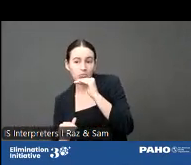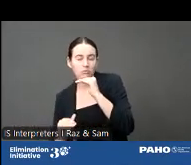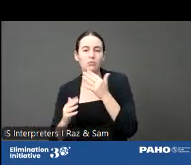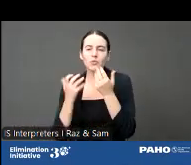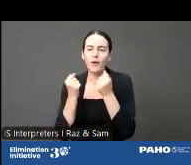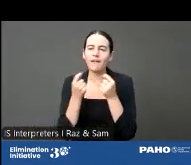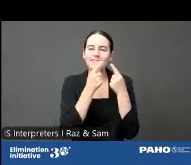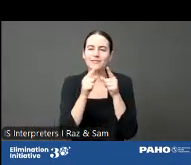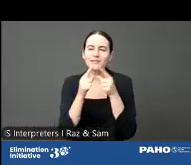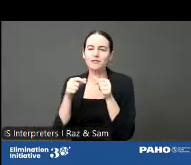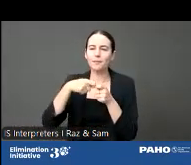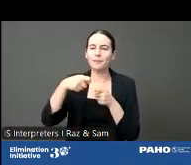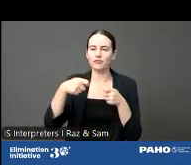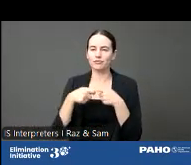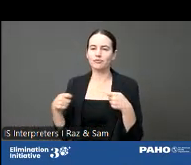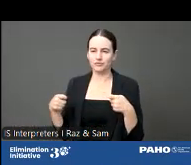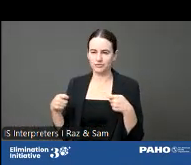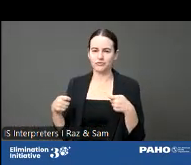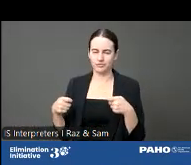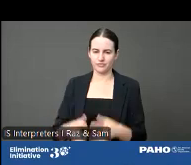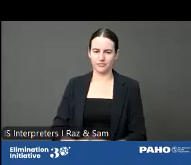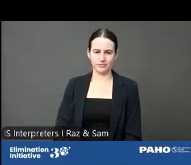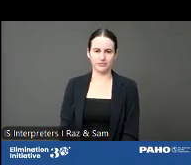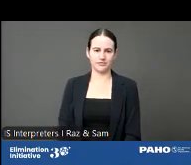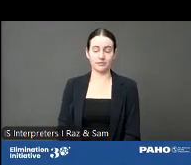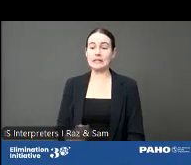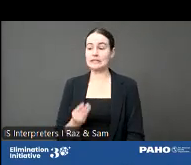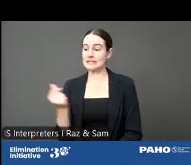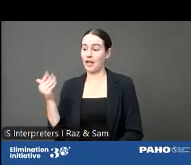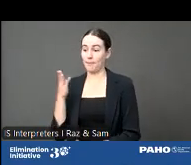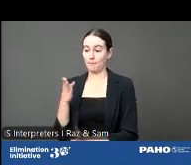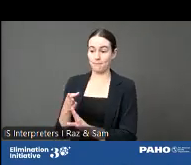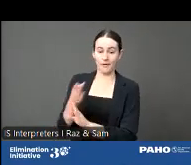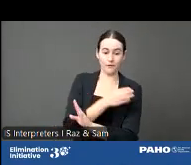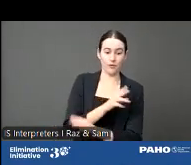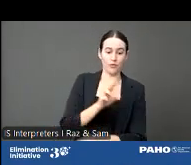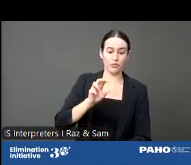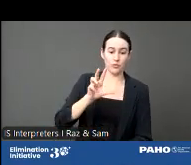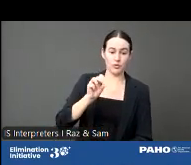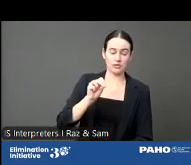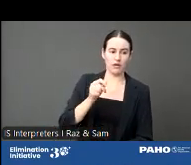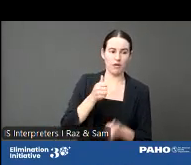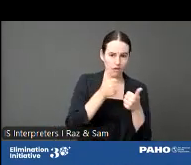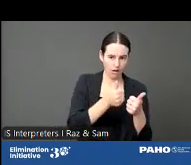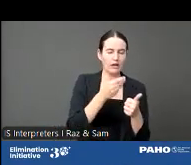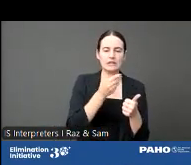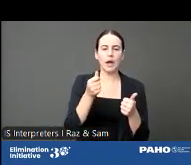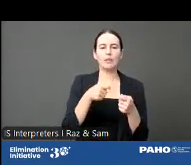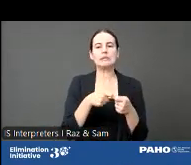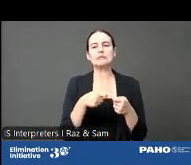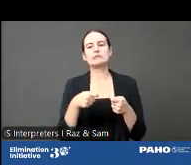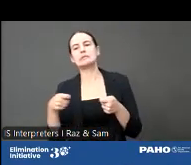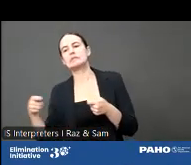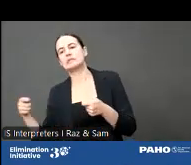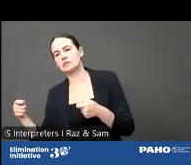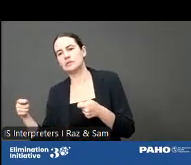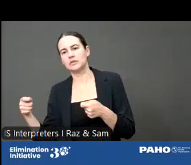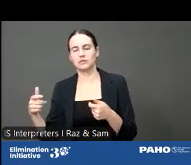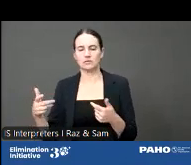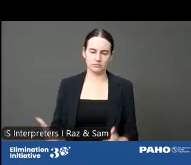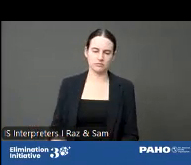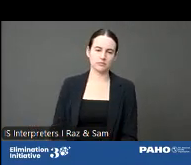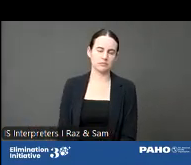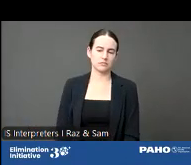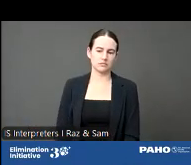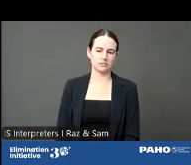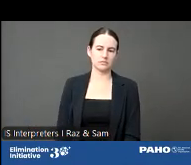vitórias antecipadamente, quais doenças esses países especificamente ainda não alcançou a meta de eliminação e é necessário acelerar